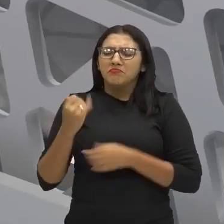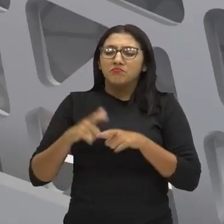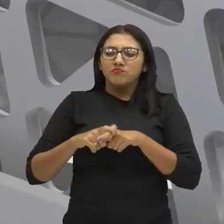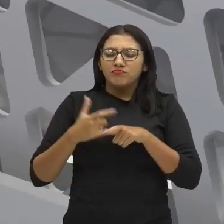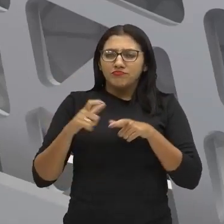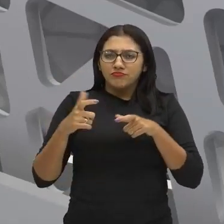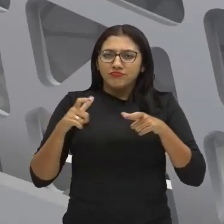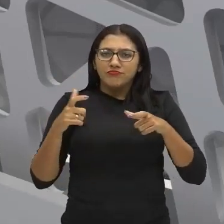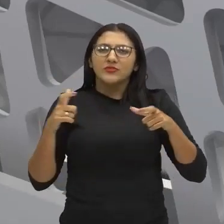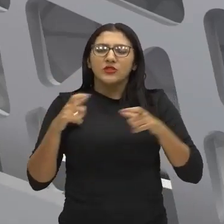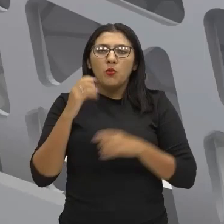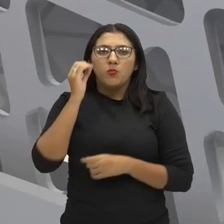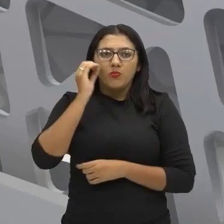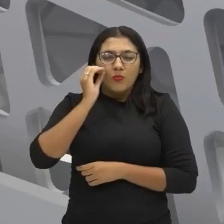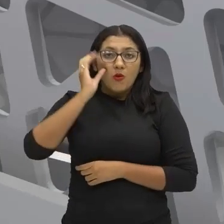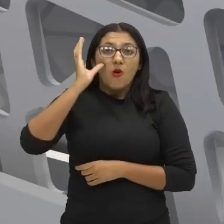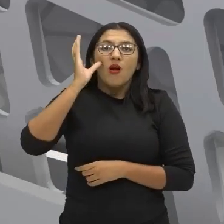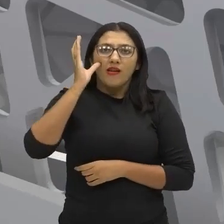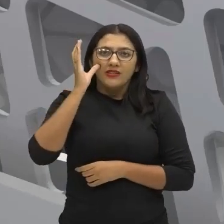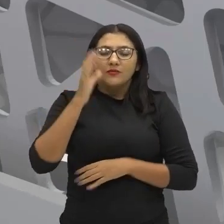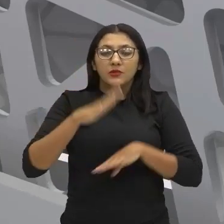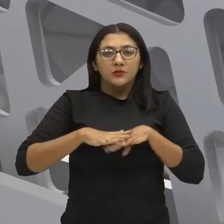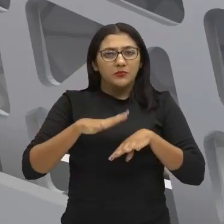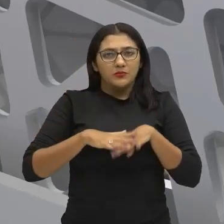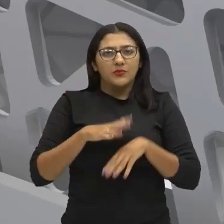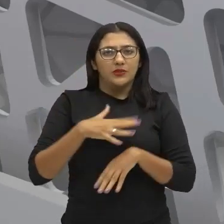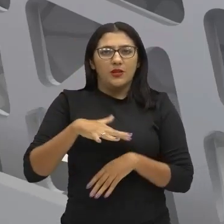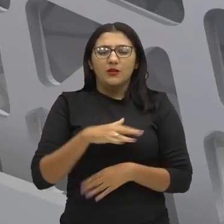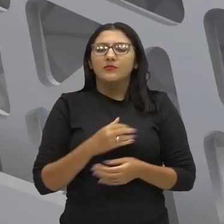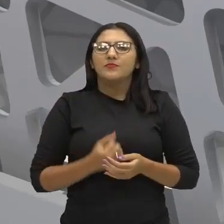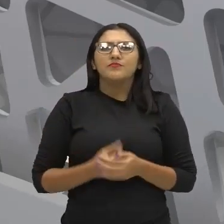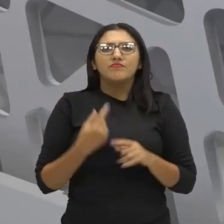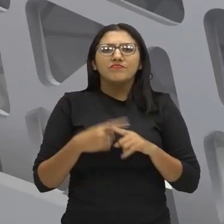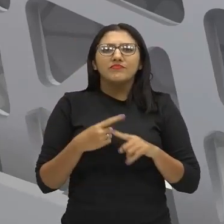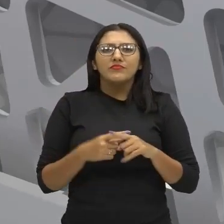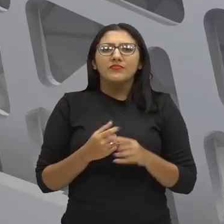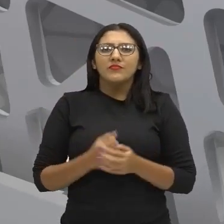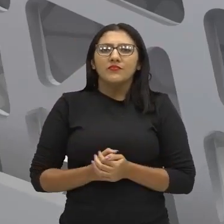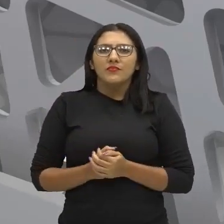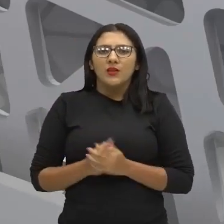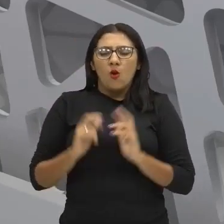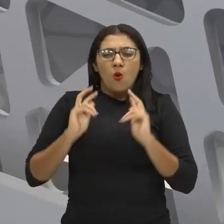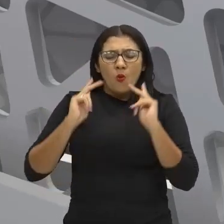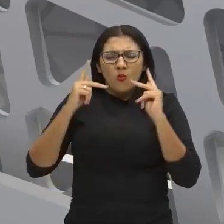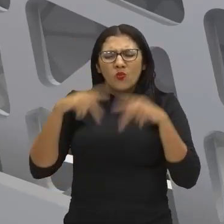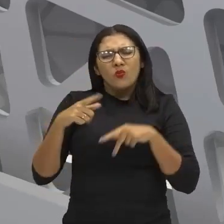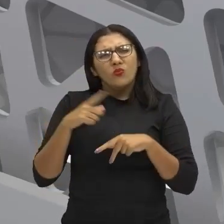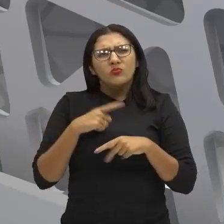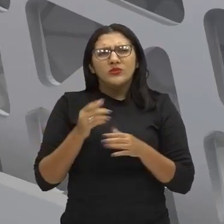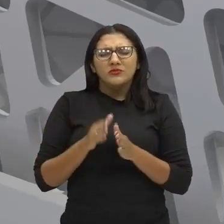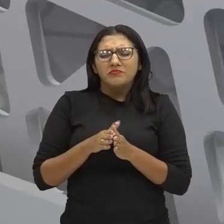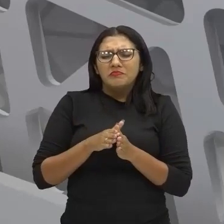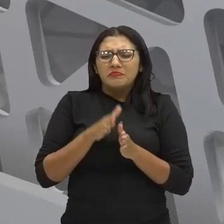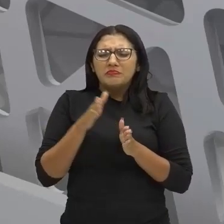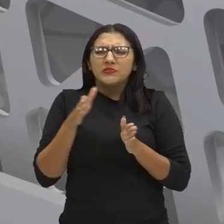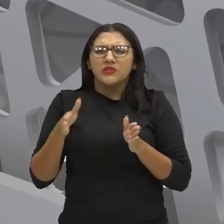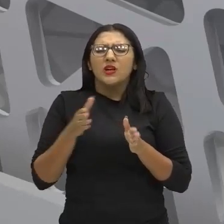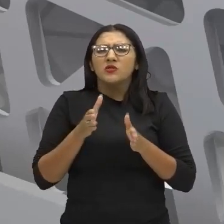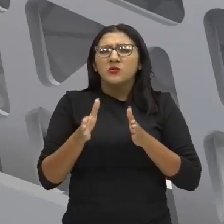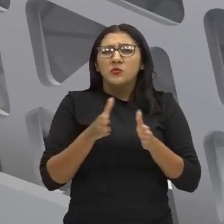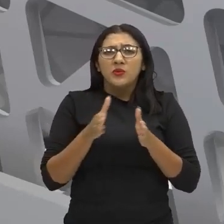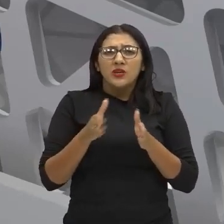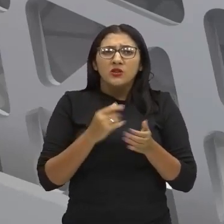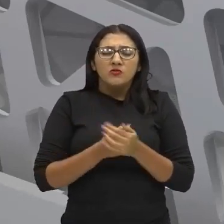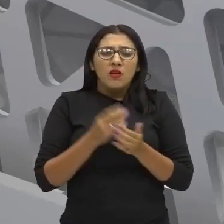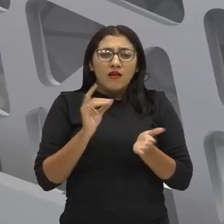expansão do conhecimento da matemática. Por quê? Porque o homem, ele saiu um pouco daquela fase do